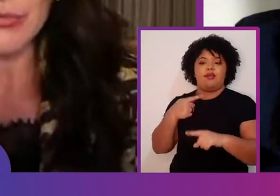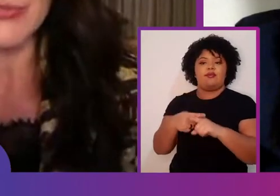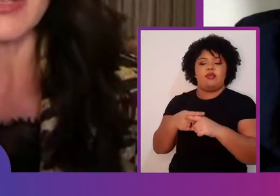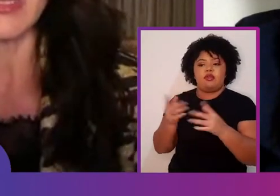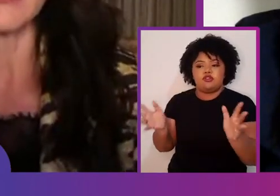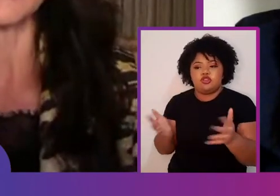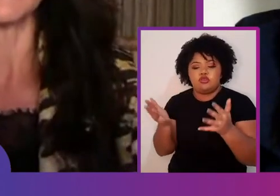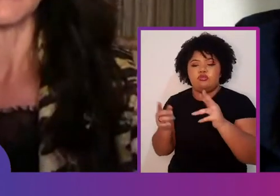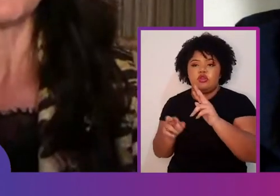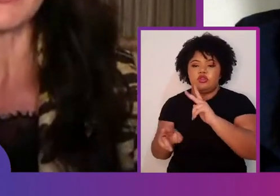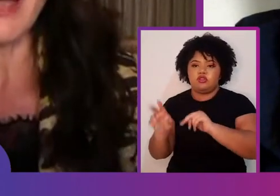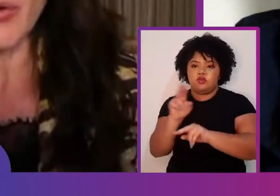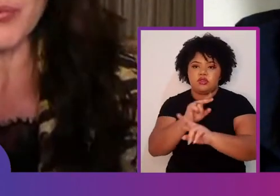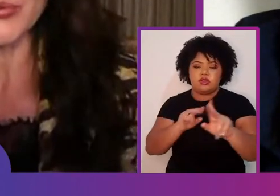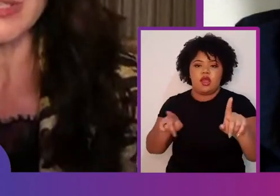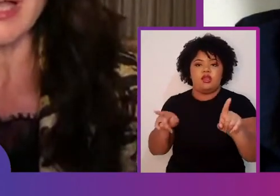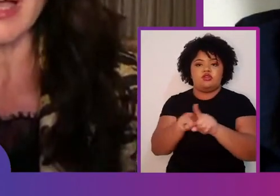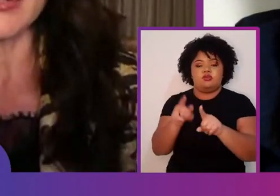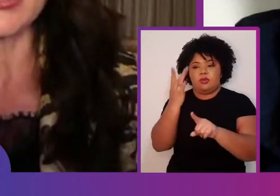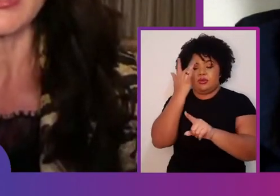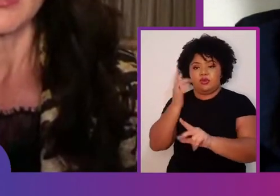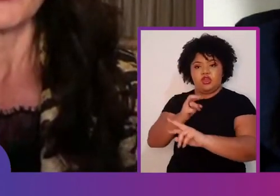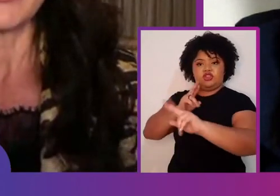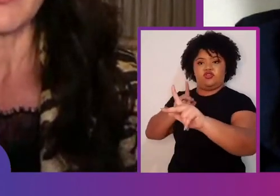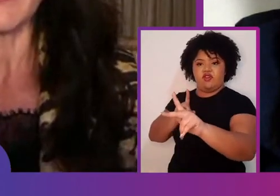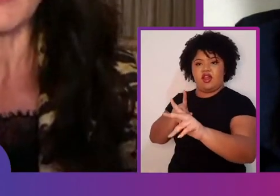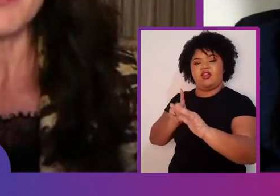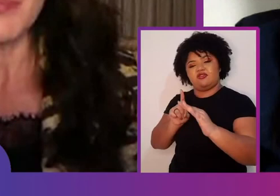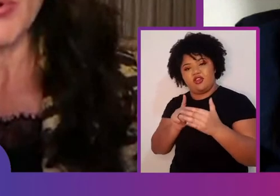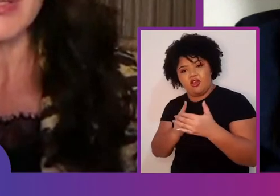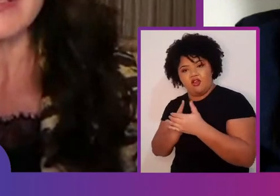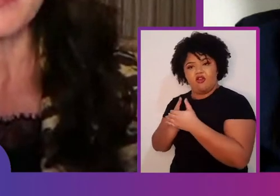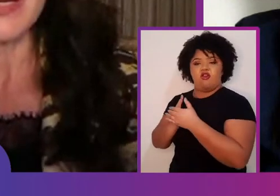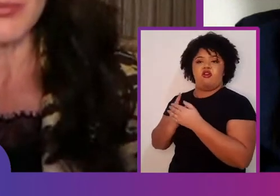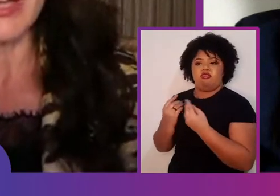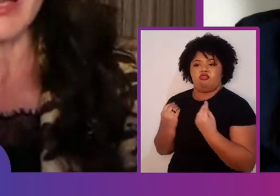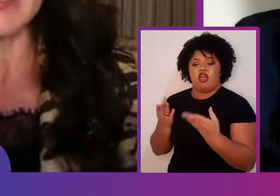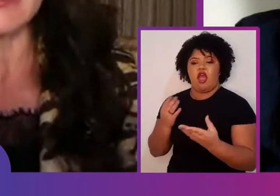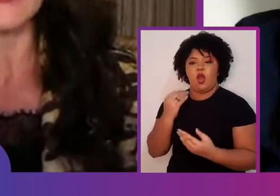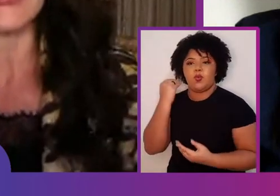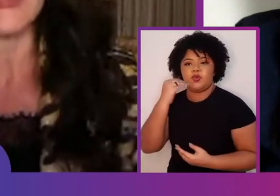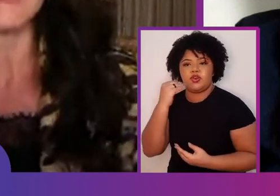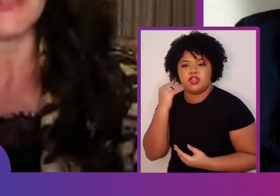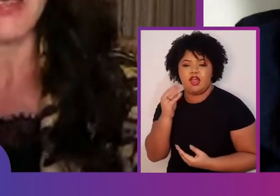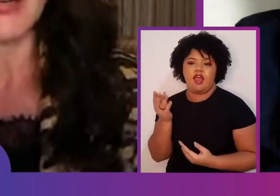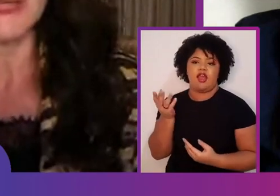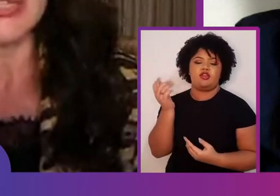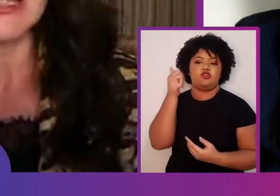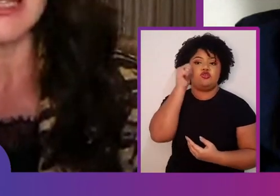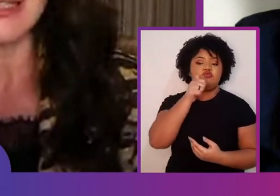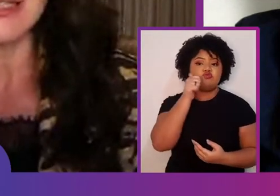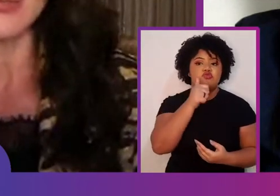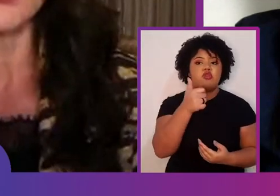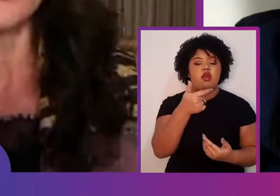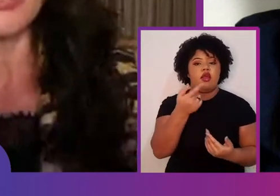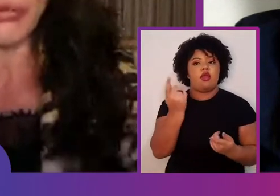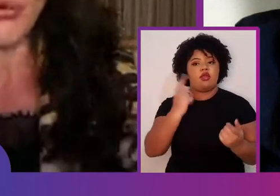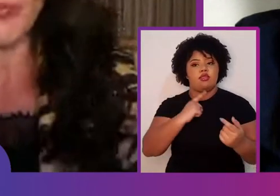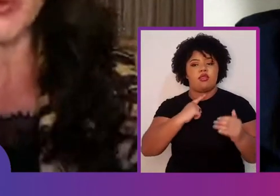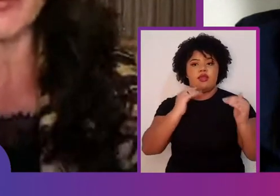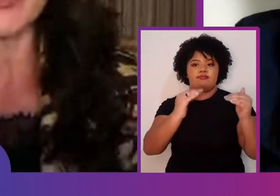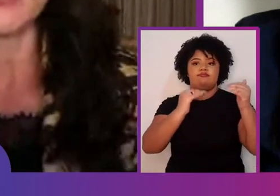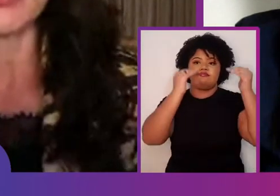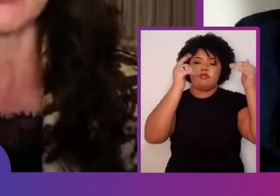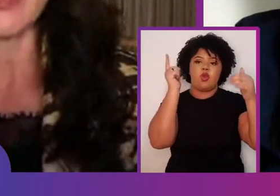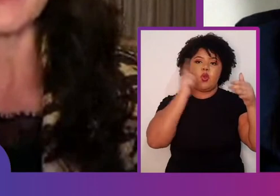porque abraça o diferente, porque dá oportunidade, porque abre portas para mulheres chegarem a cargos de liderança. Tudo